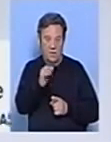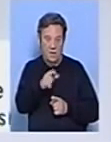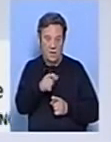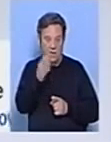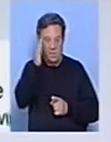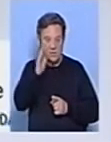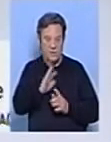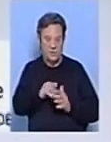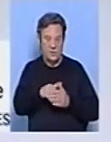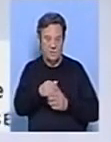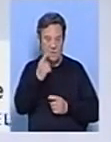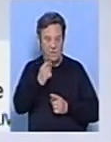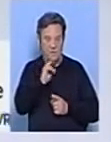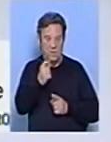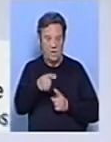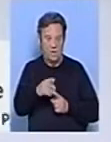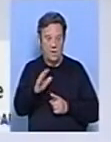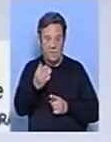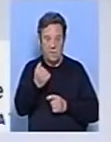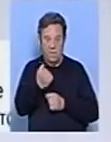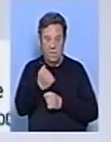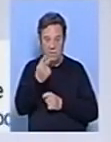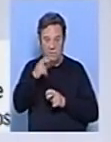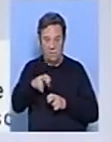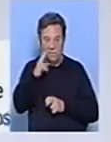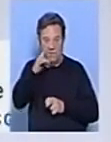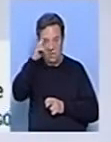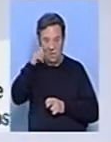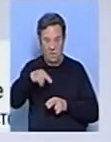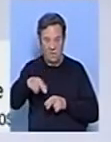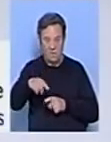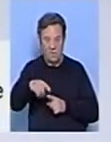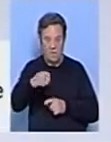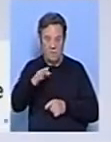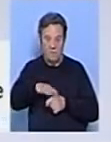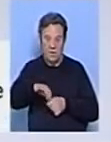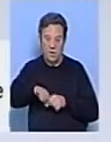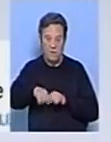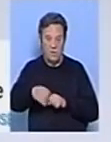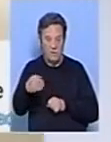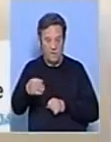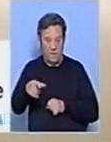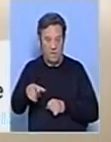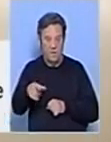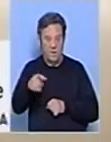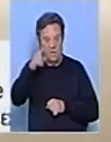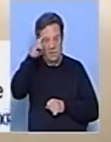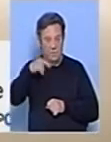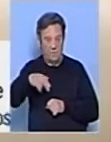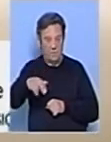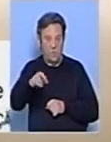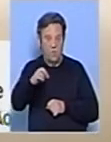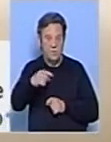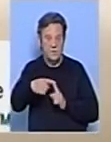vulgar. Neste primeiro vídeo, vemos as dificuldades do movimento uma semana após lesão da medula espinal. 8 semanas